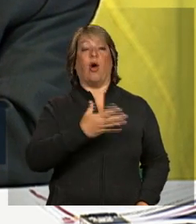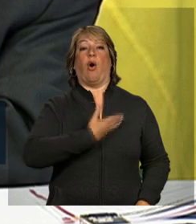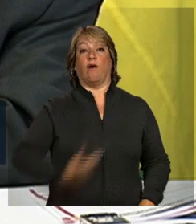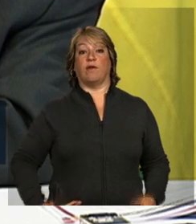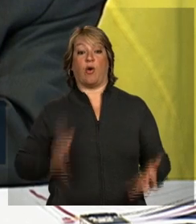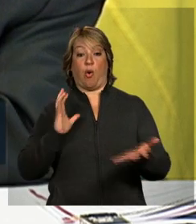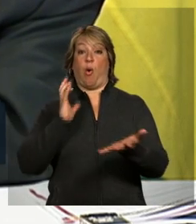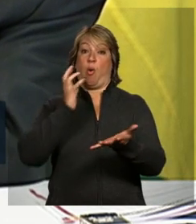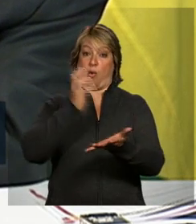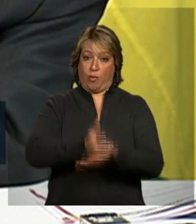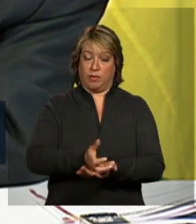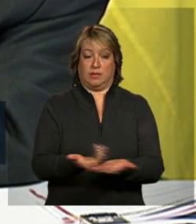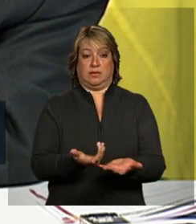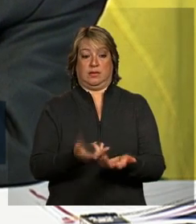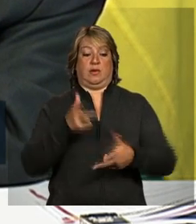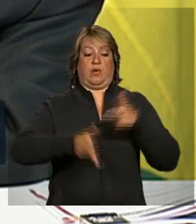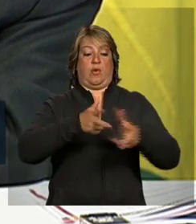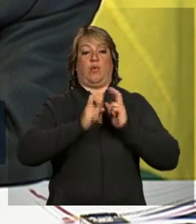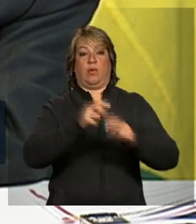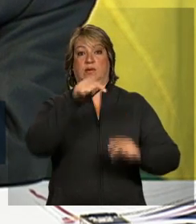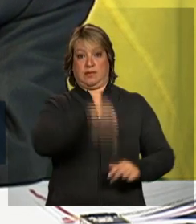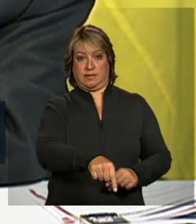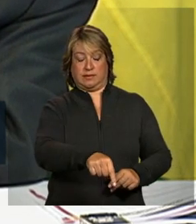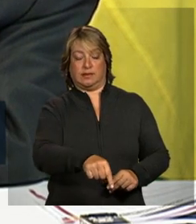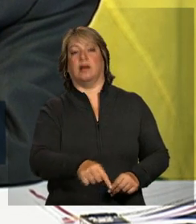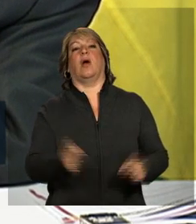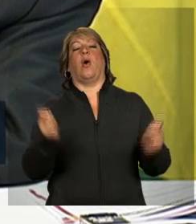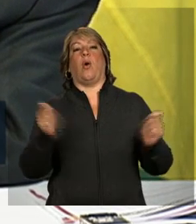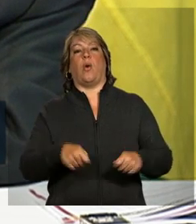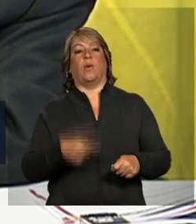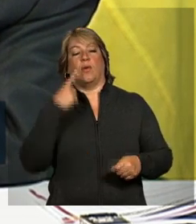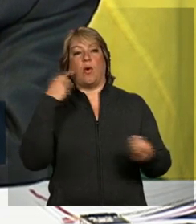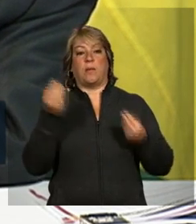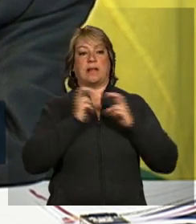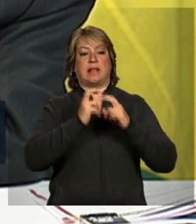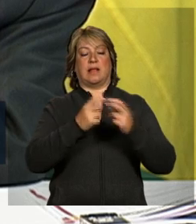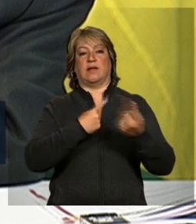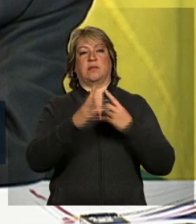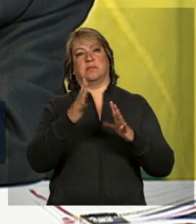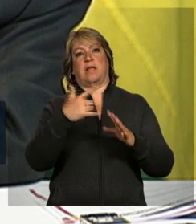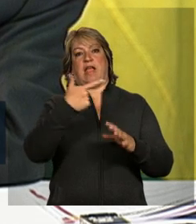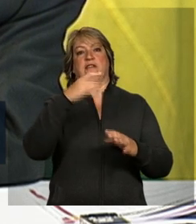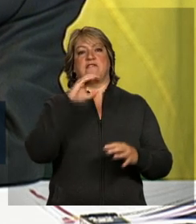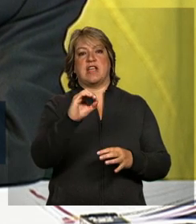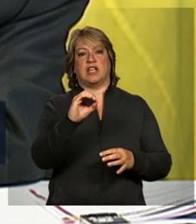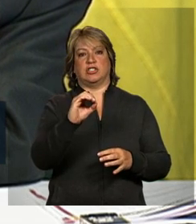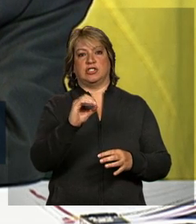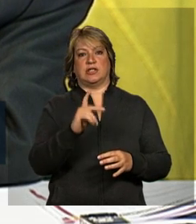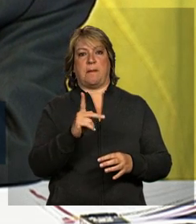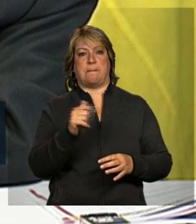compra uma ferrovia com uma capacidade em termos de de trens digamos 20 pares de